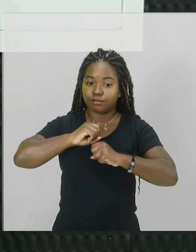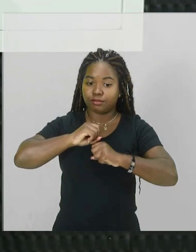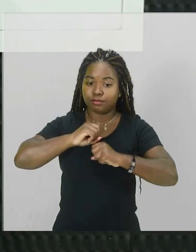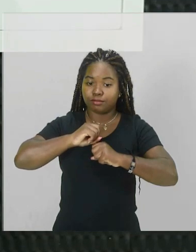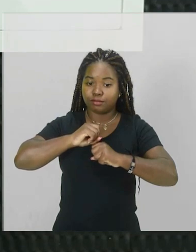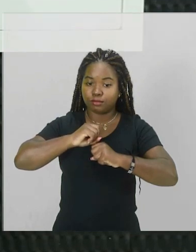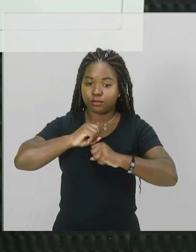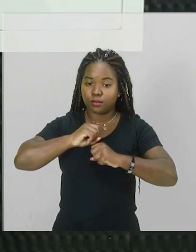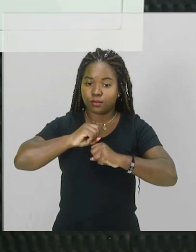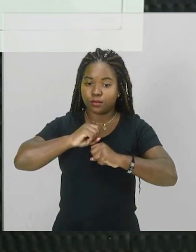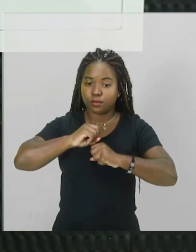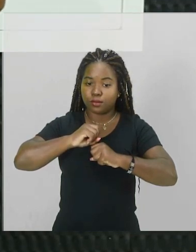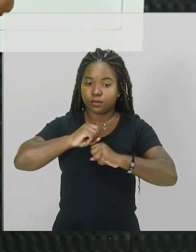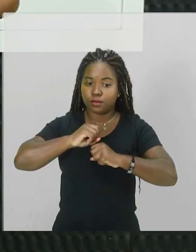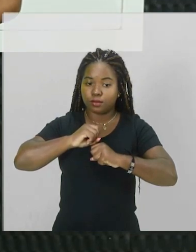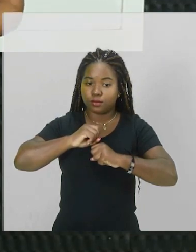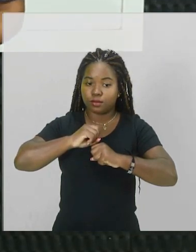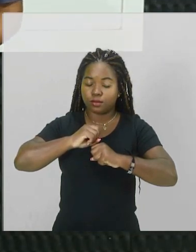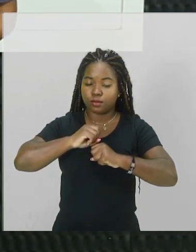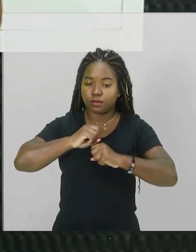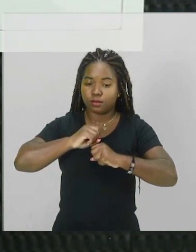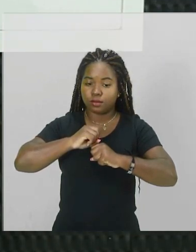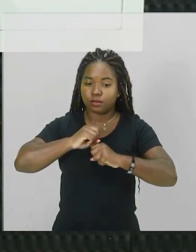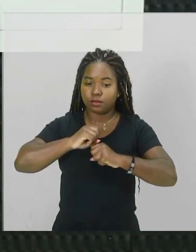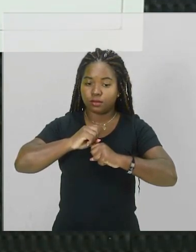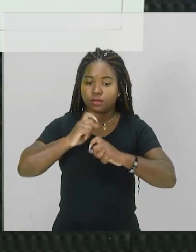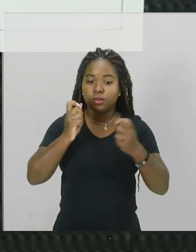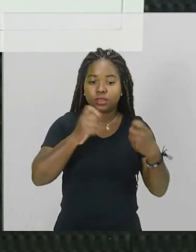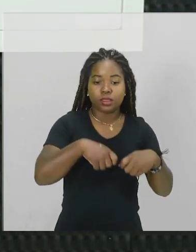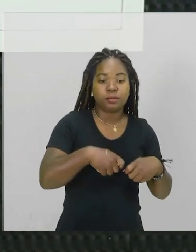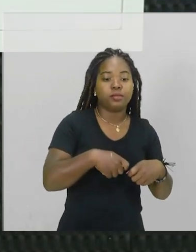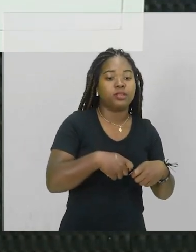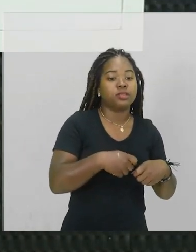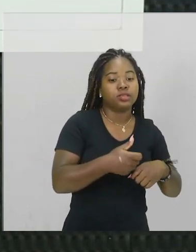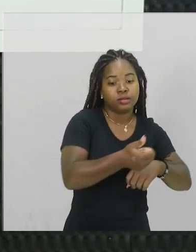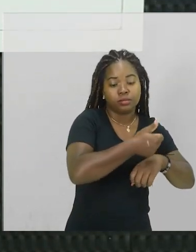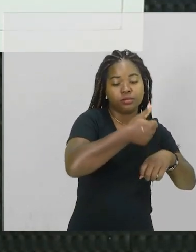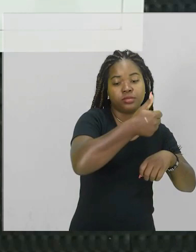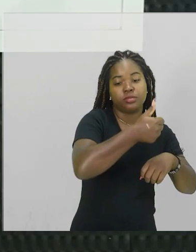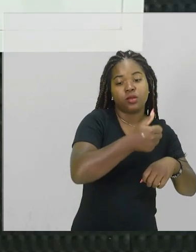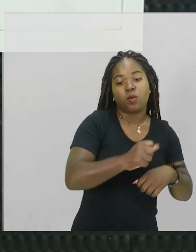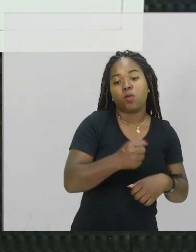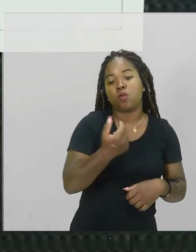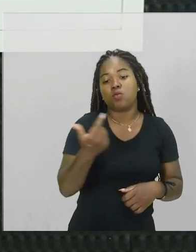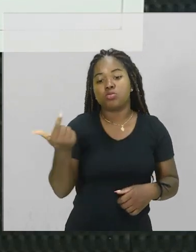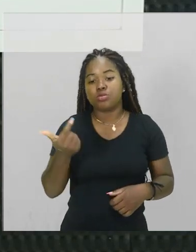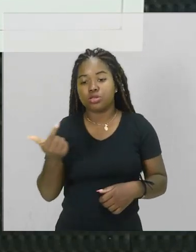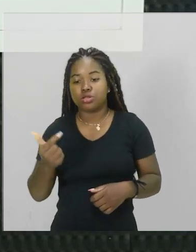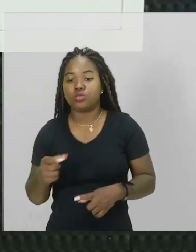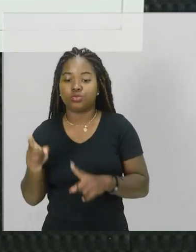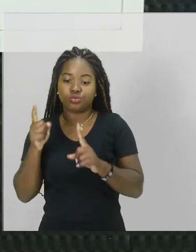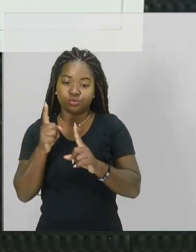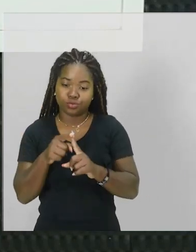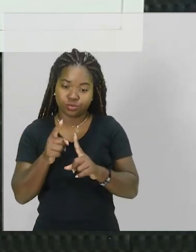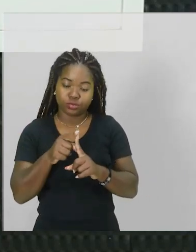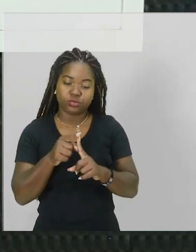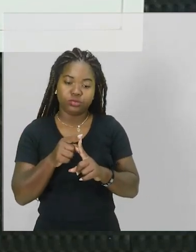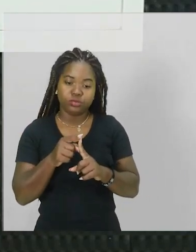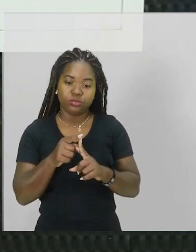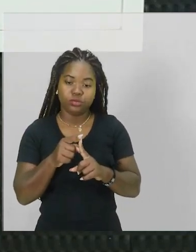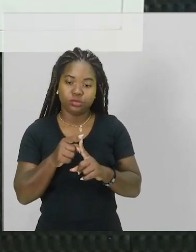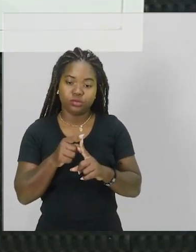fonte. Que fontes são essas? Pode ser uma fonte primária ou pode ser uma fonte secundária, ok? A